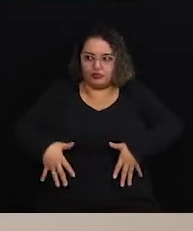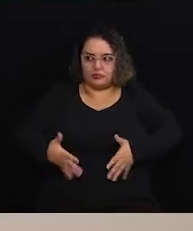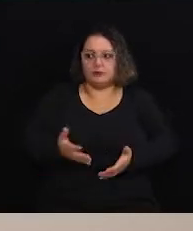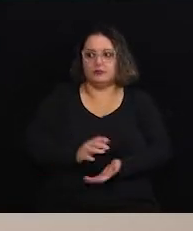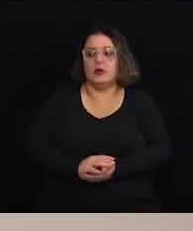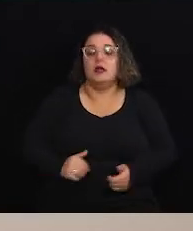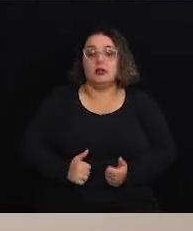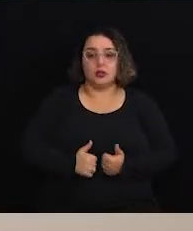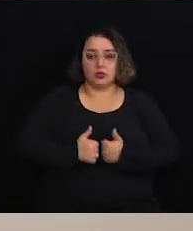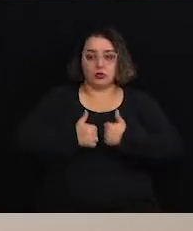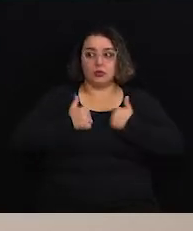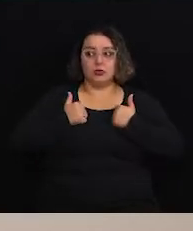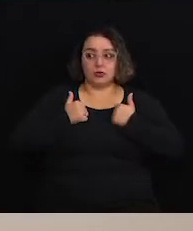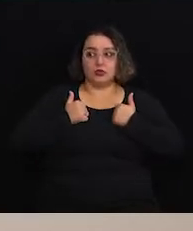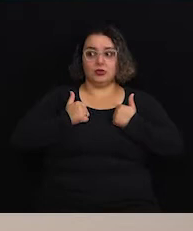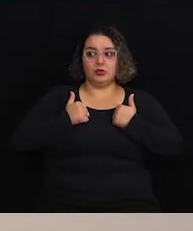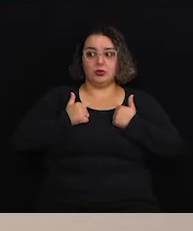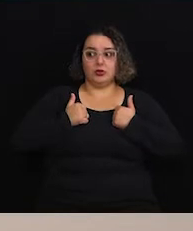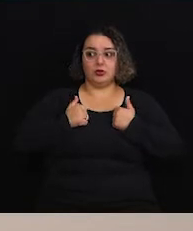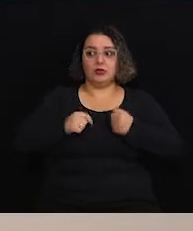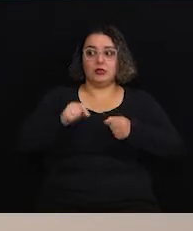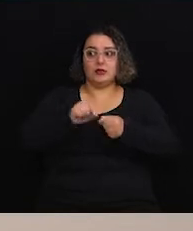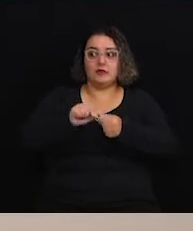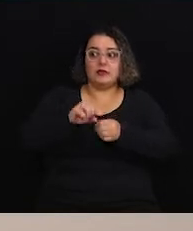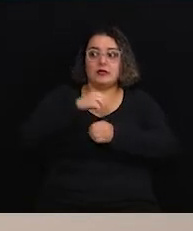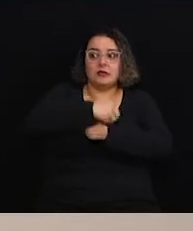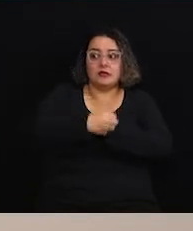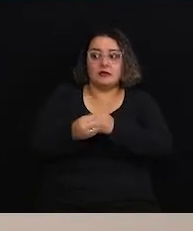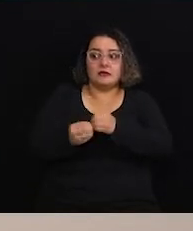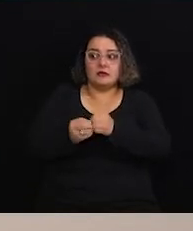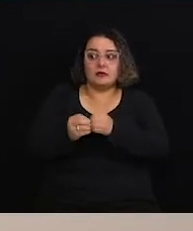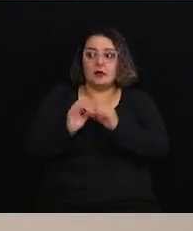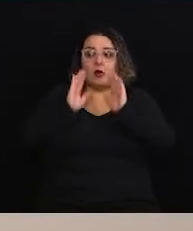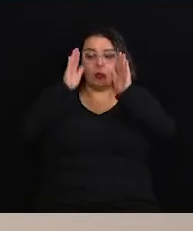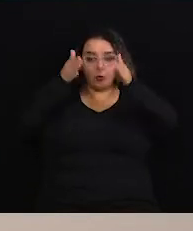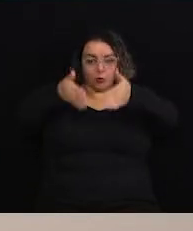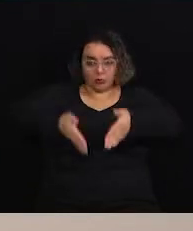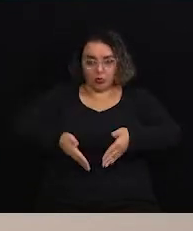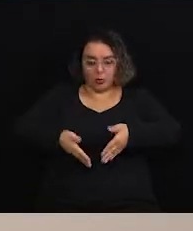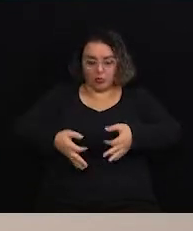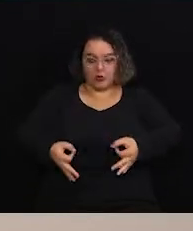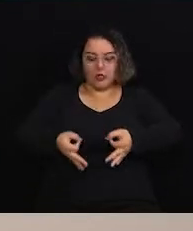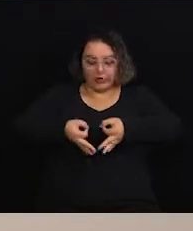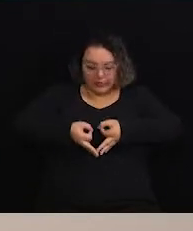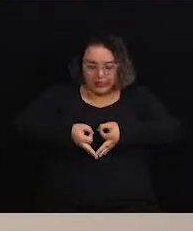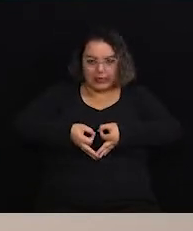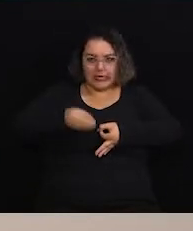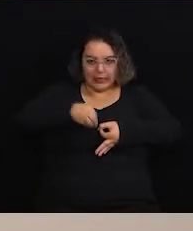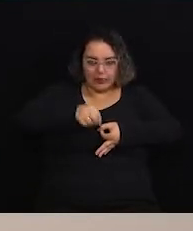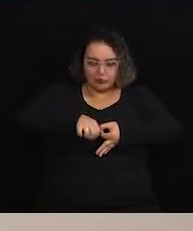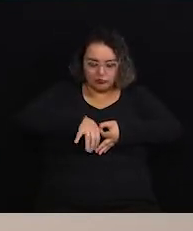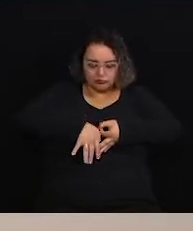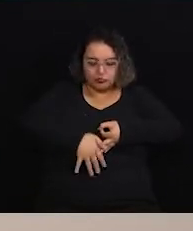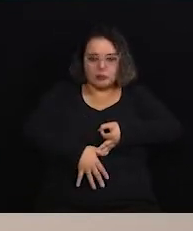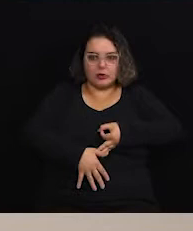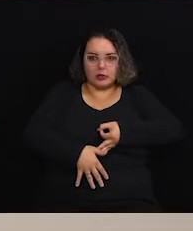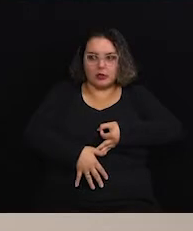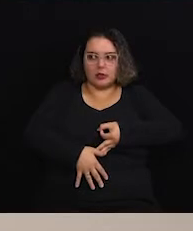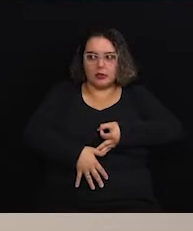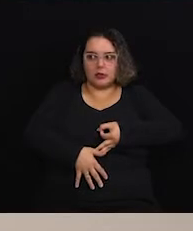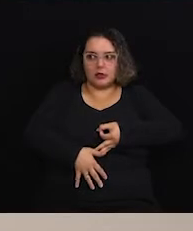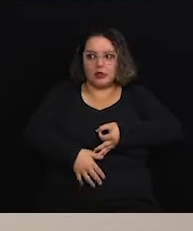imunológico que faz com que, né, essas células fiquem viáveis para poderem se implantar dentro do abdômen e causar